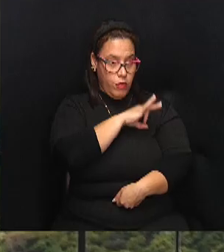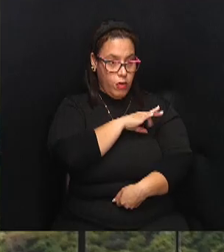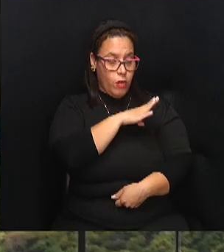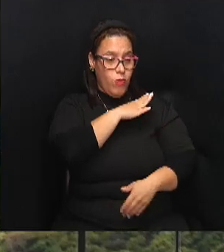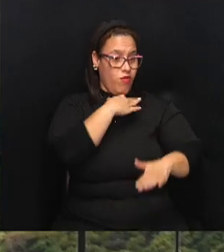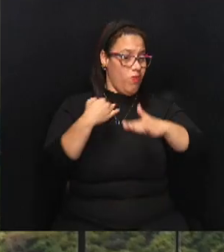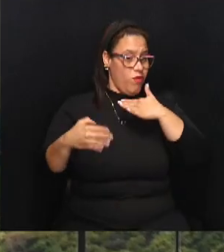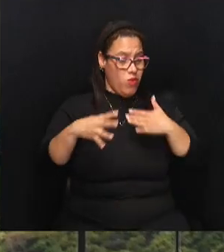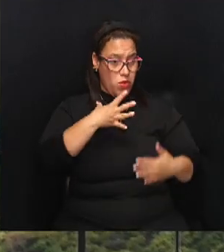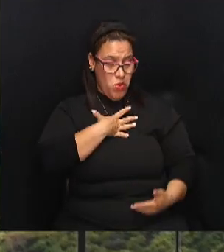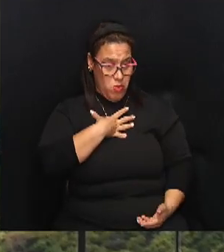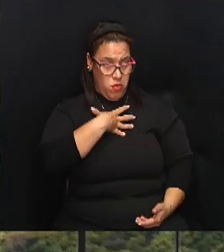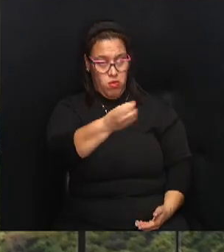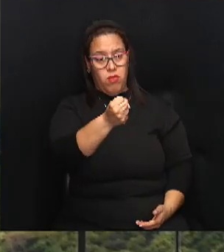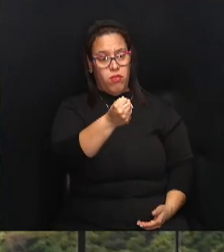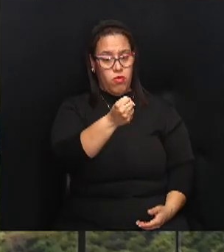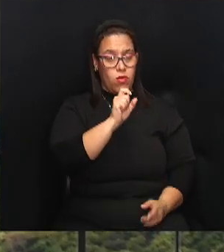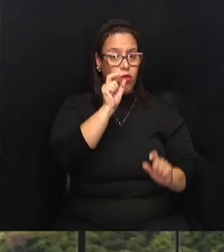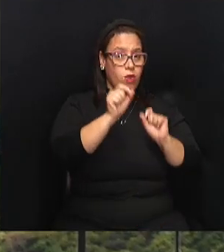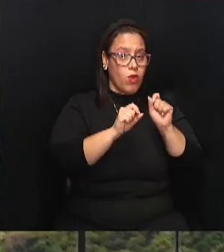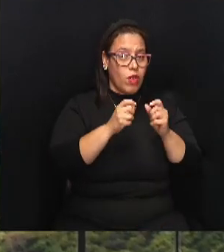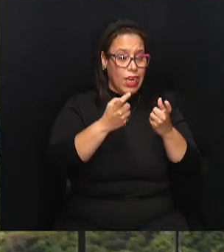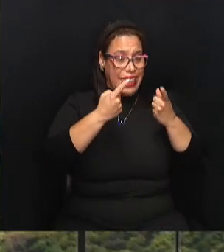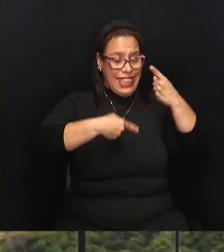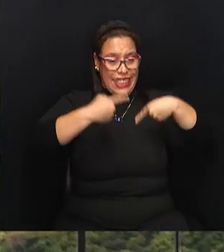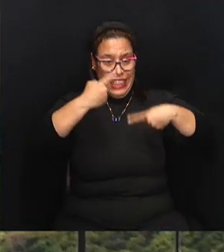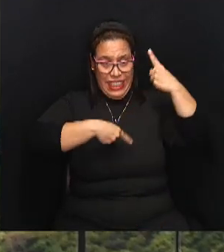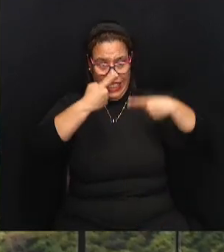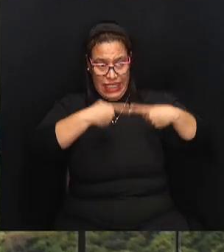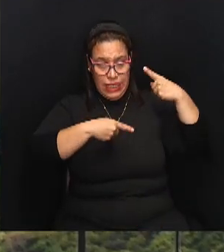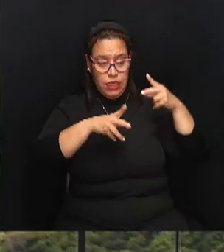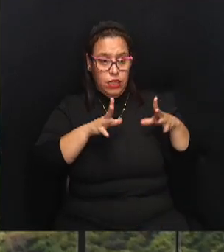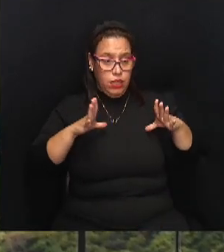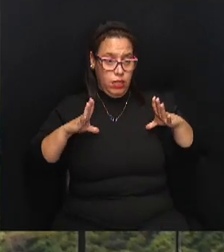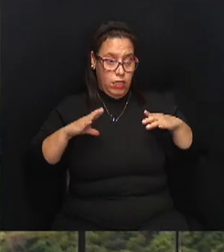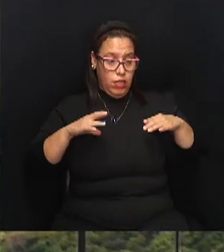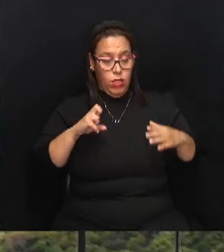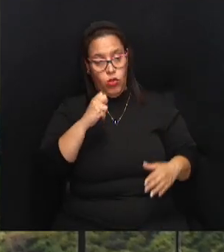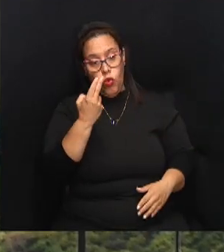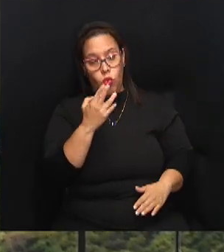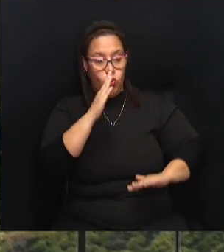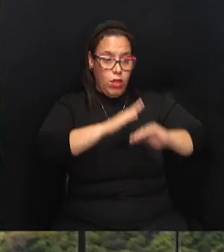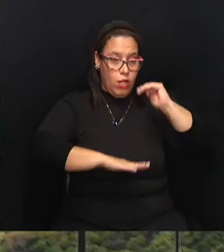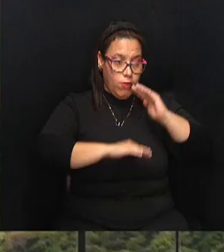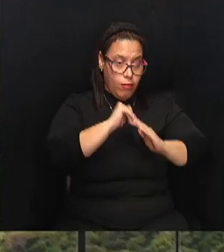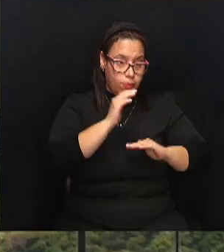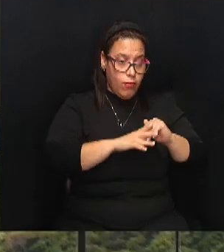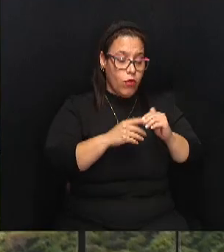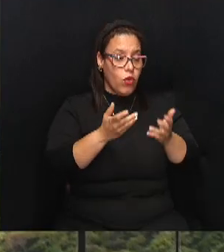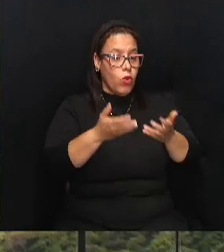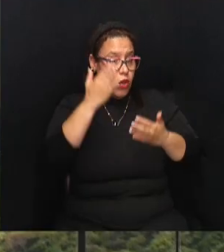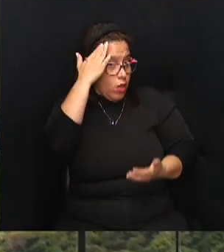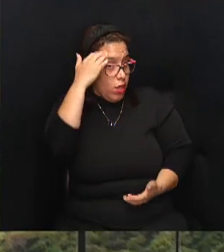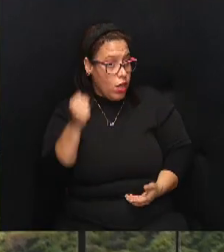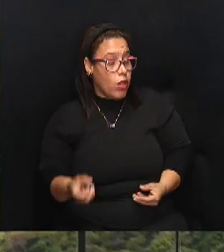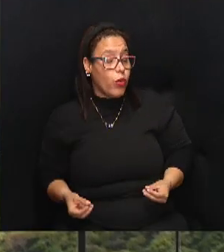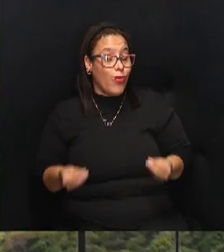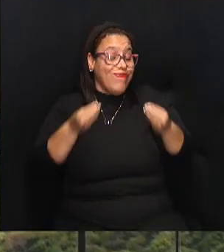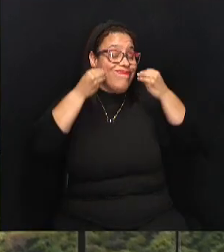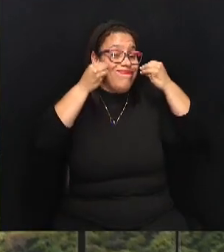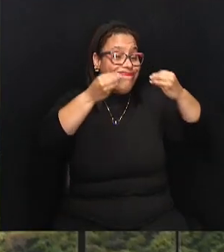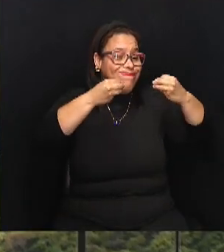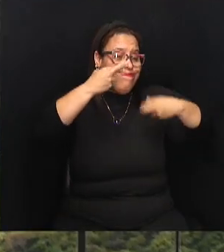por suicídio do que por conflitos durante o descanso ou no serviço. Então, o que eu quero saber, como é que fica